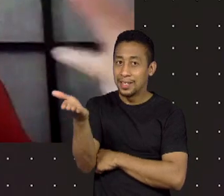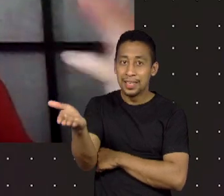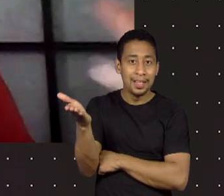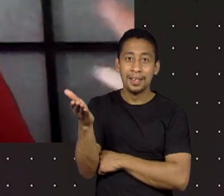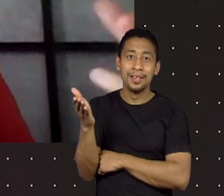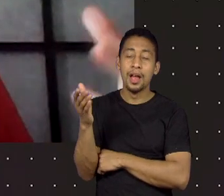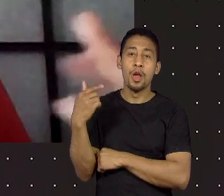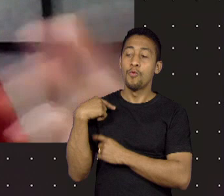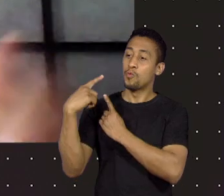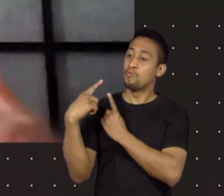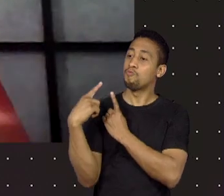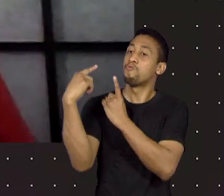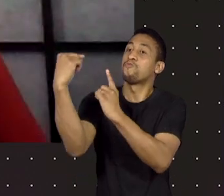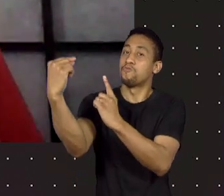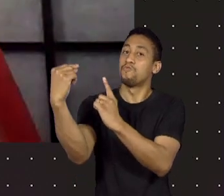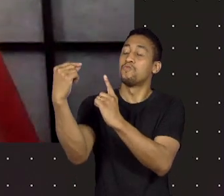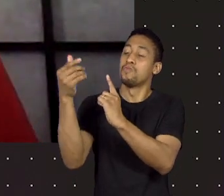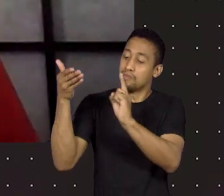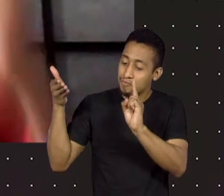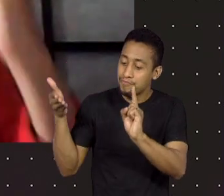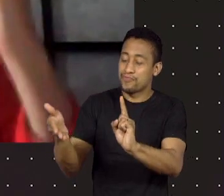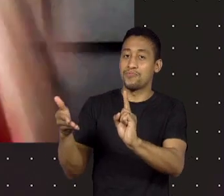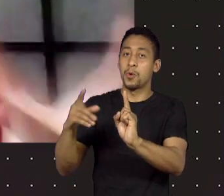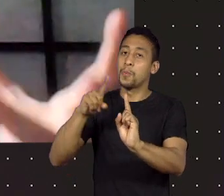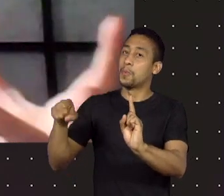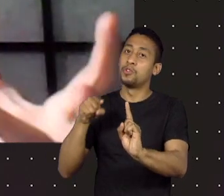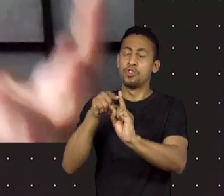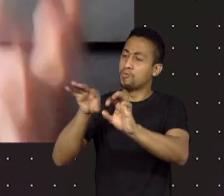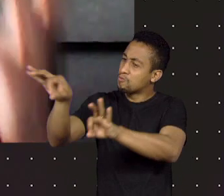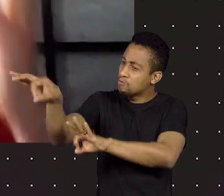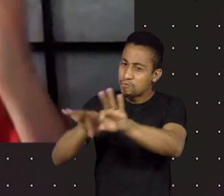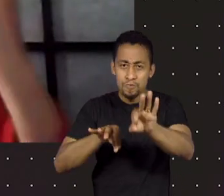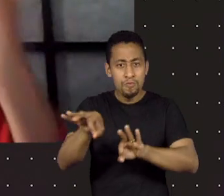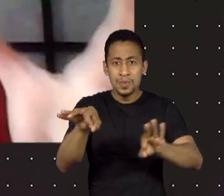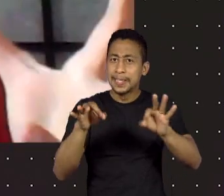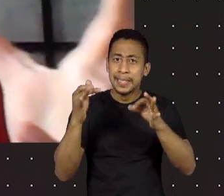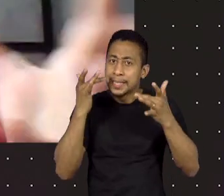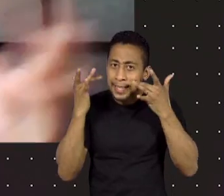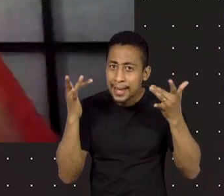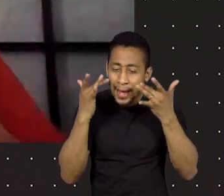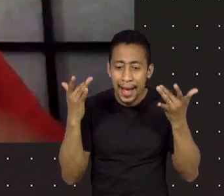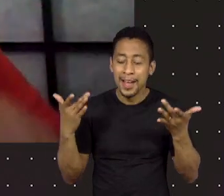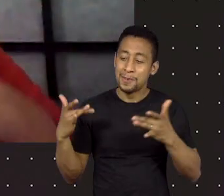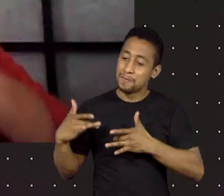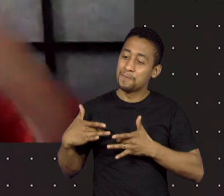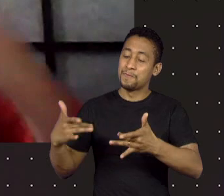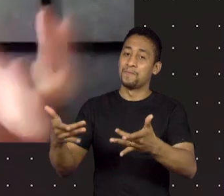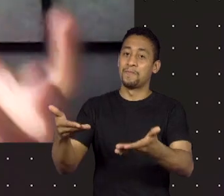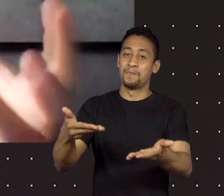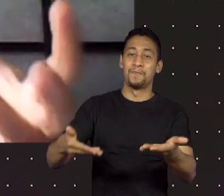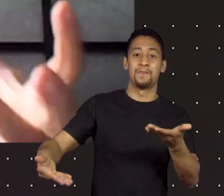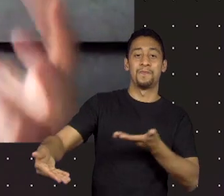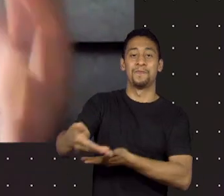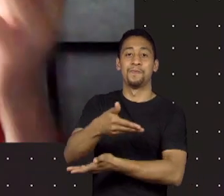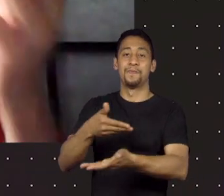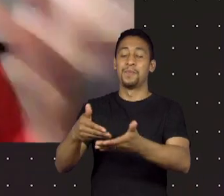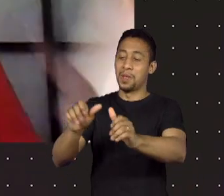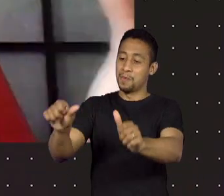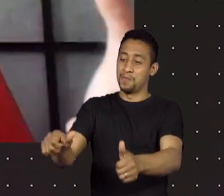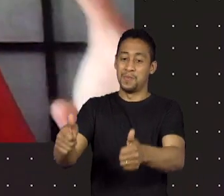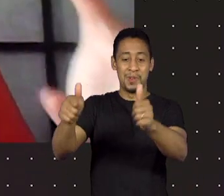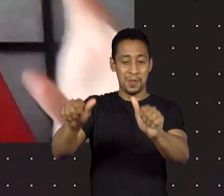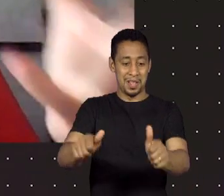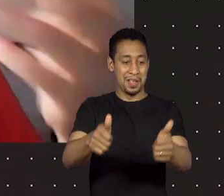enviado para isto. A missão dele era fazer teatro para transformar as pessoas e